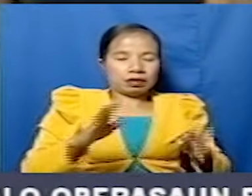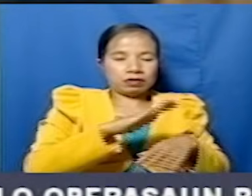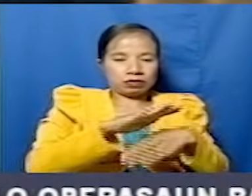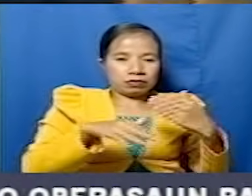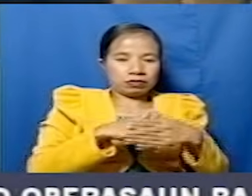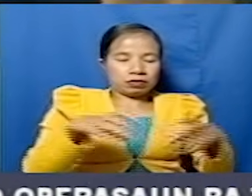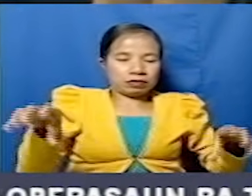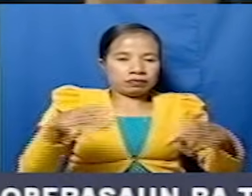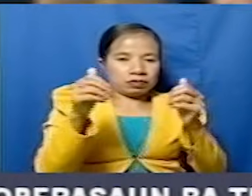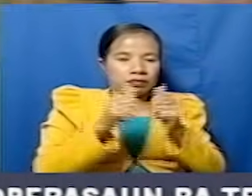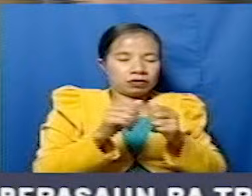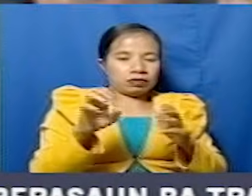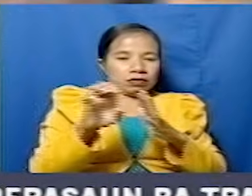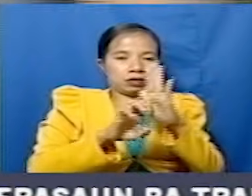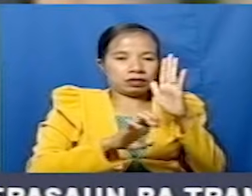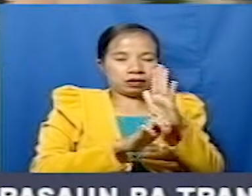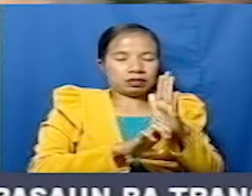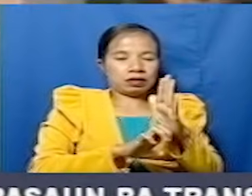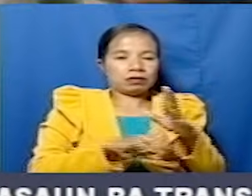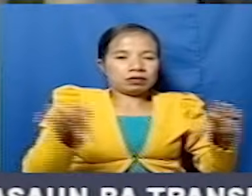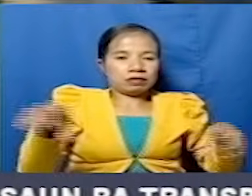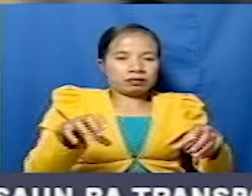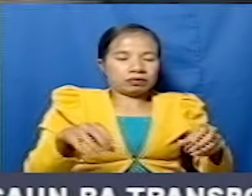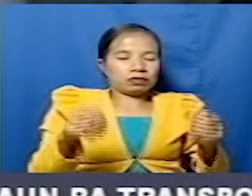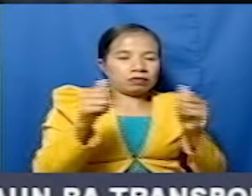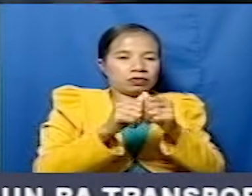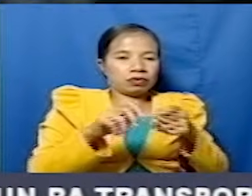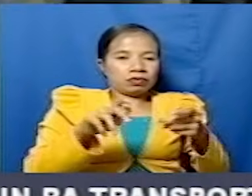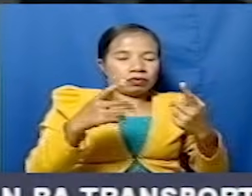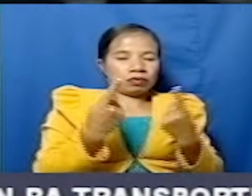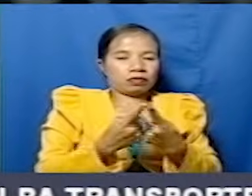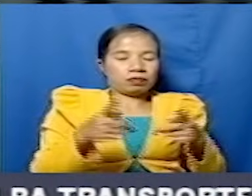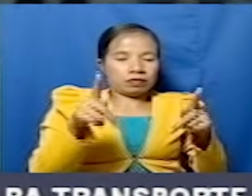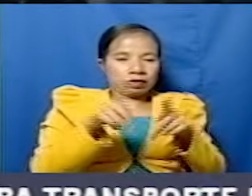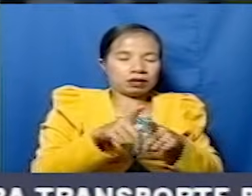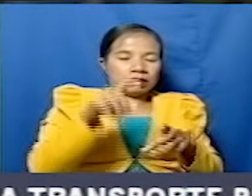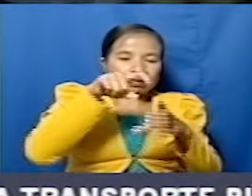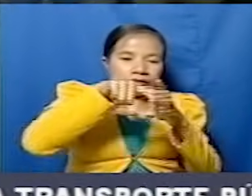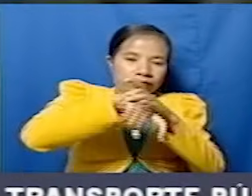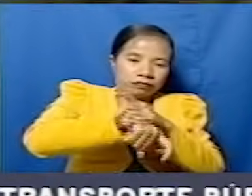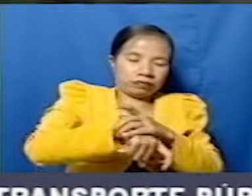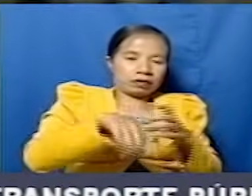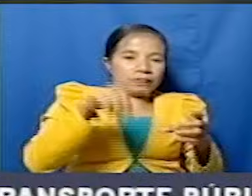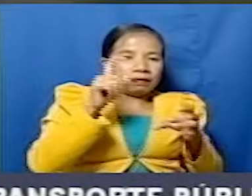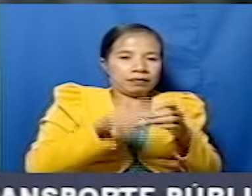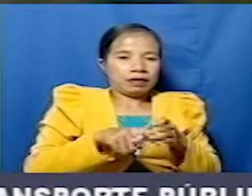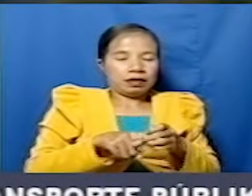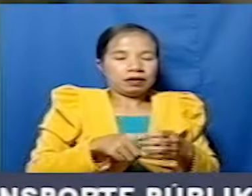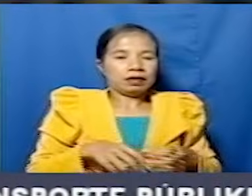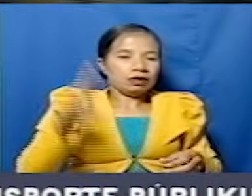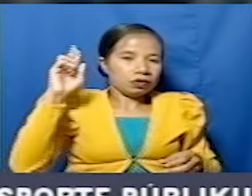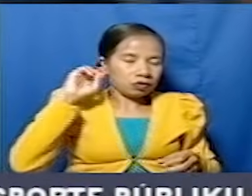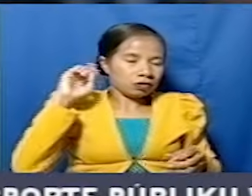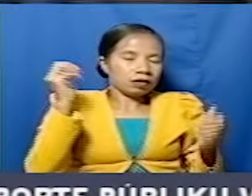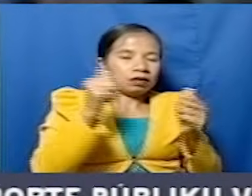coopera ho estado, coopera ho polícia, coopera ho companhia neve, ato pura mina e rona